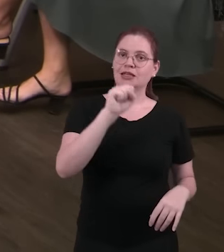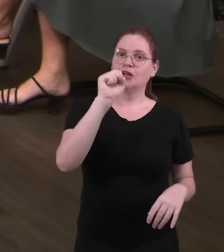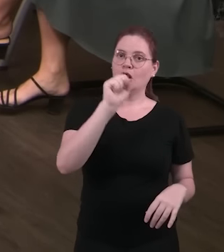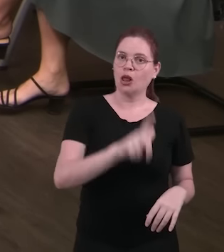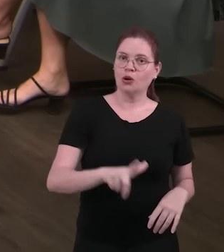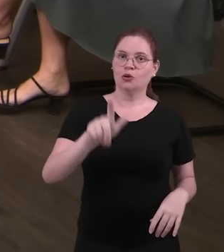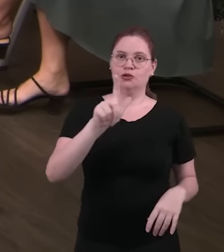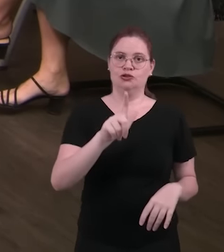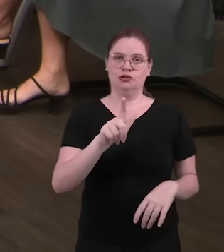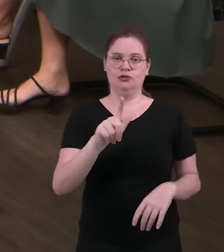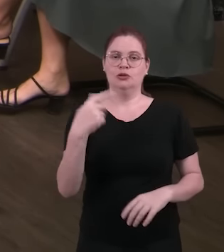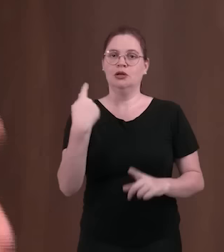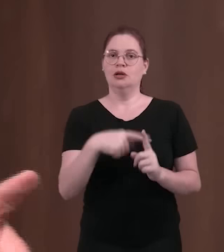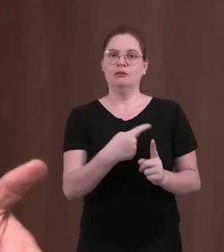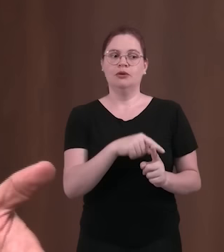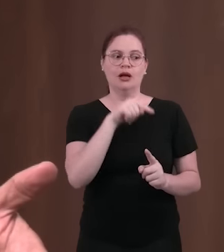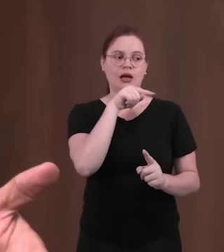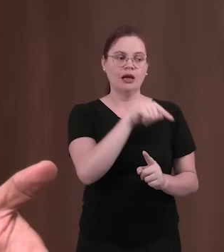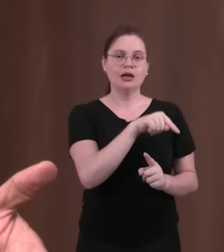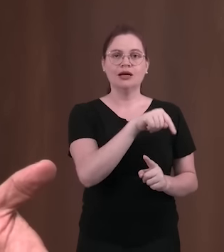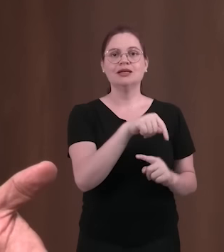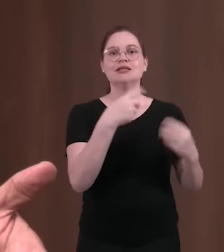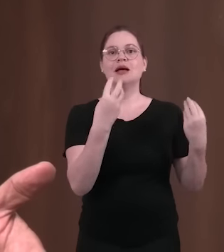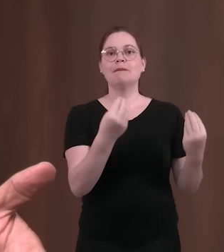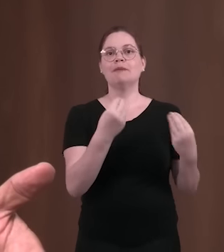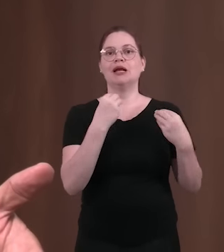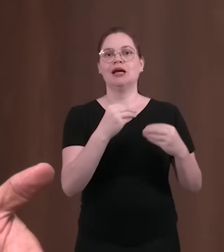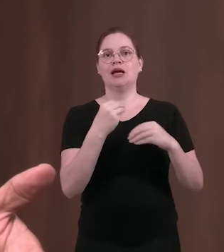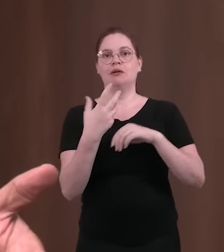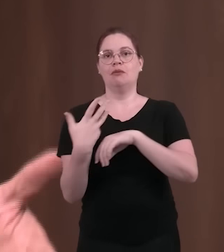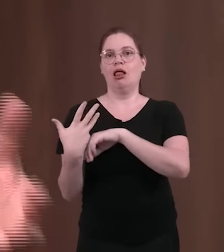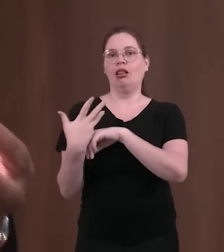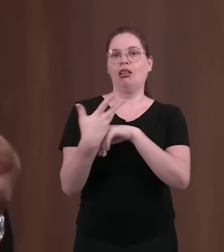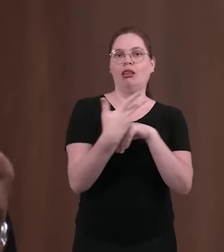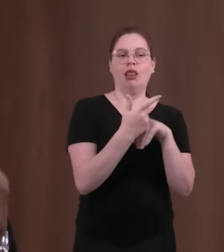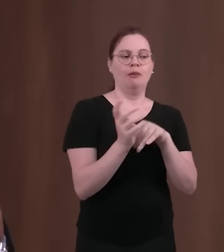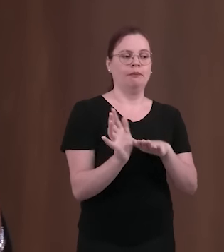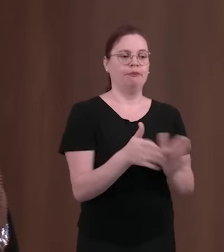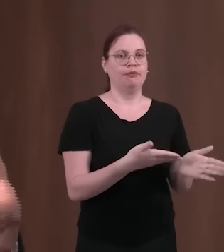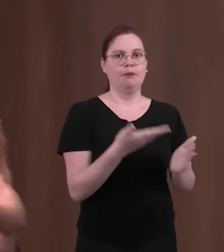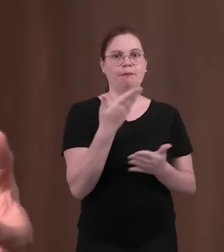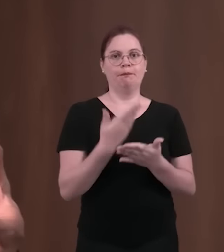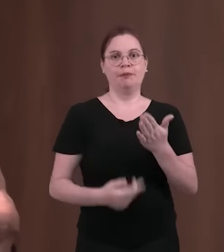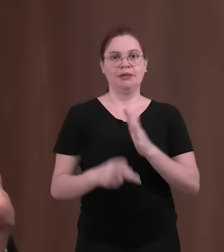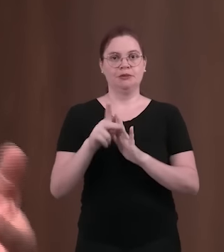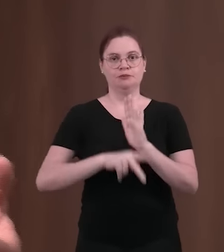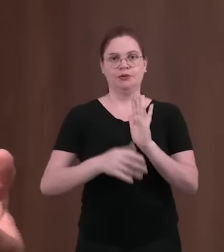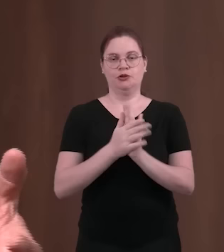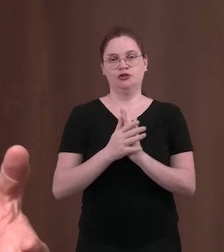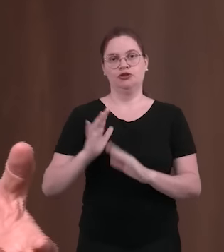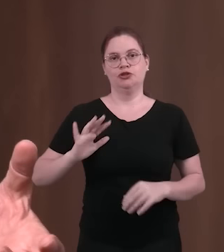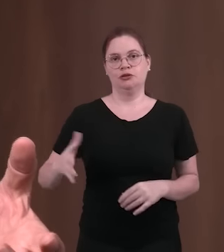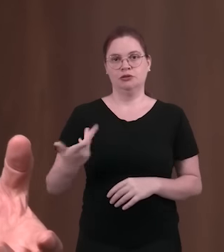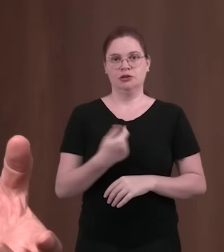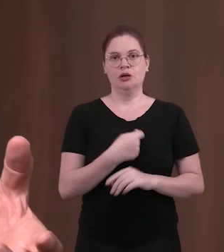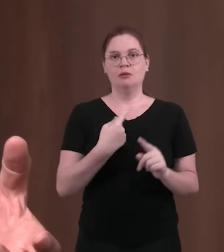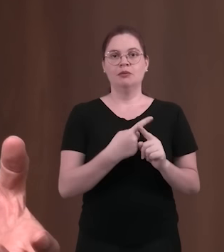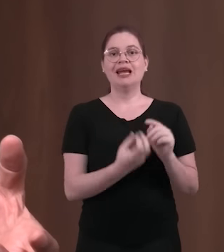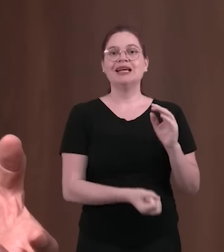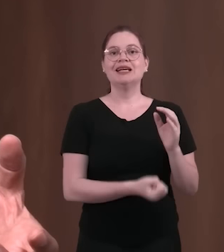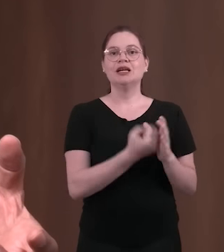desvio do projeto de Deus para a salvação do homem. Porque quem leva a criação do ídolo é o próprio